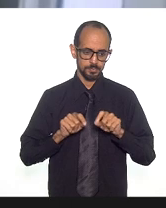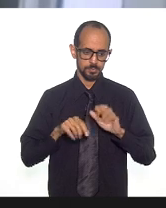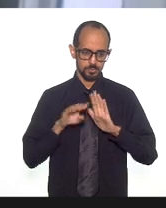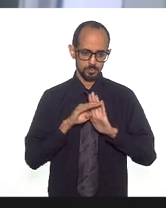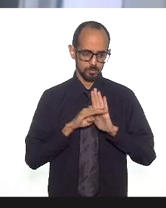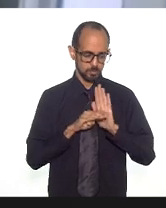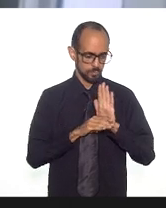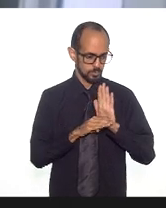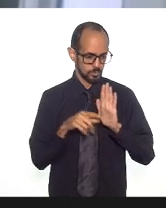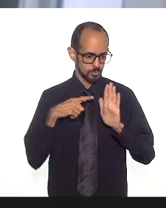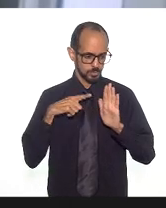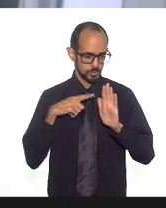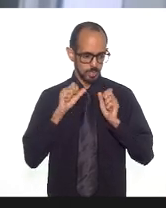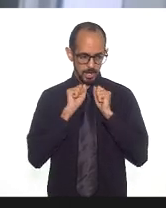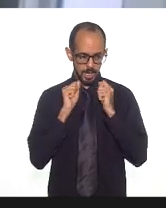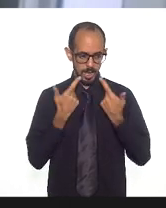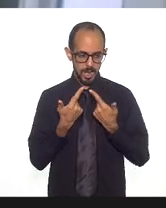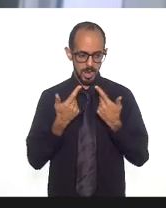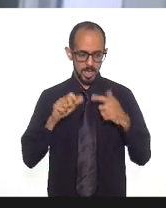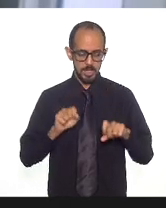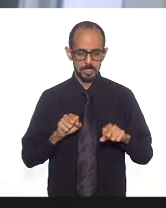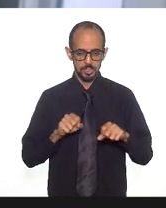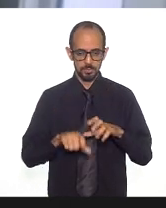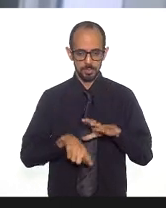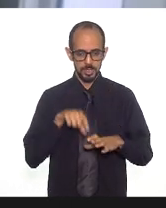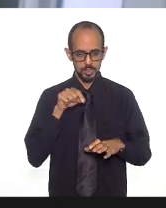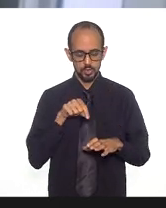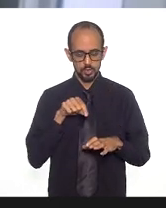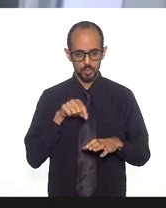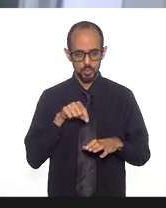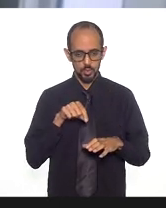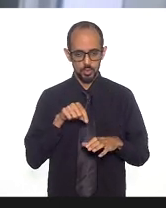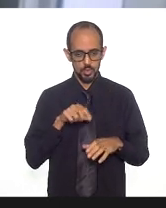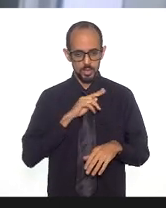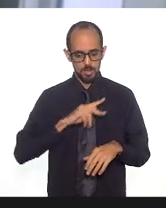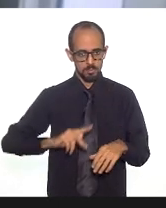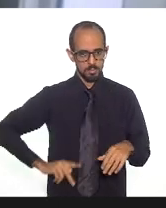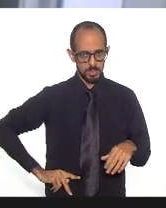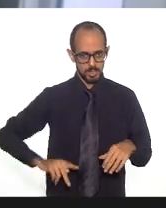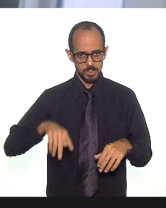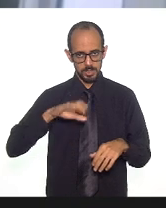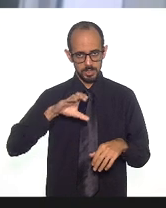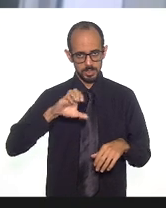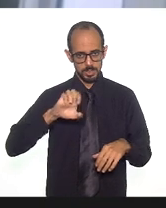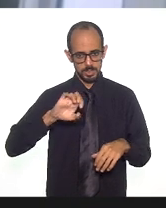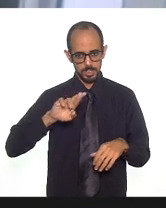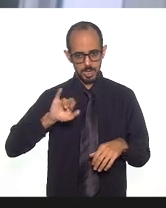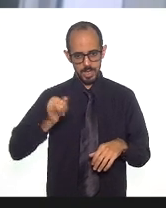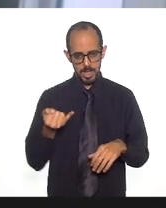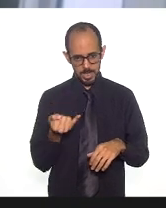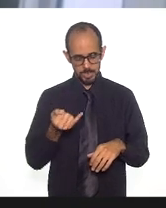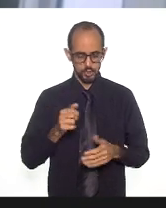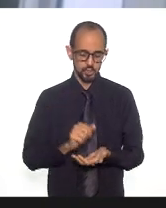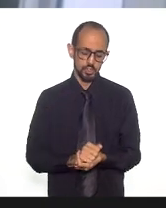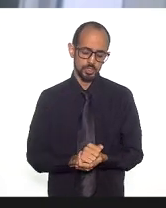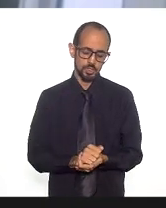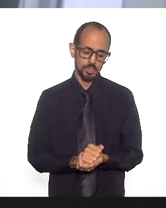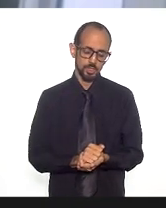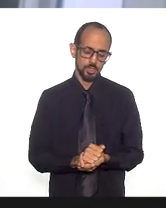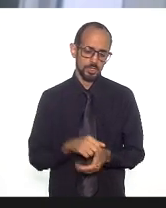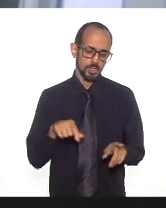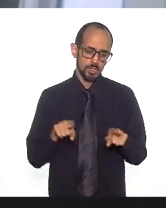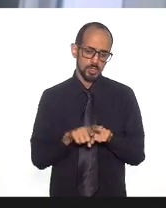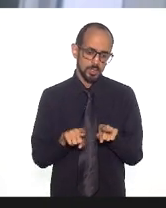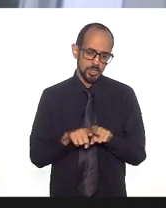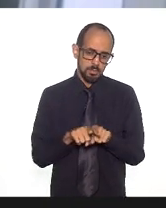a respeito do processo de escolha da presidência da Fundação CCERJ. E também não